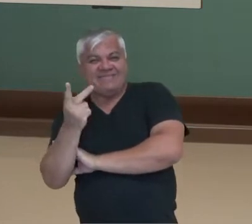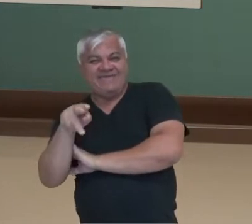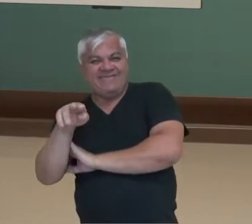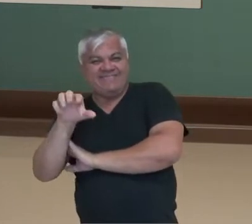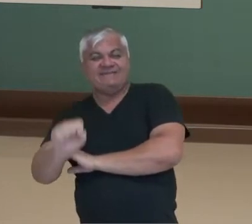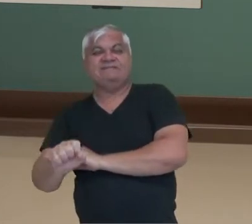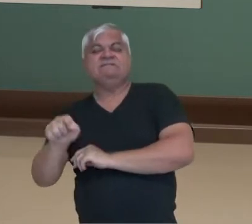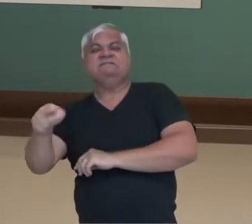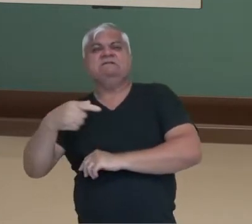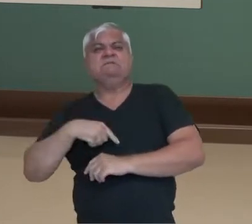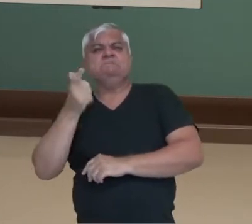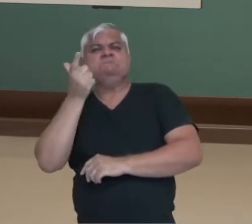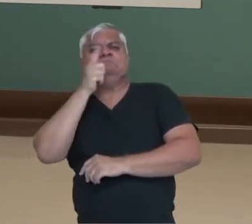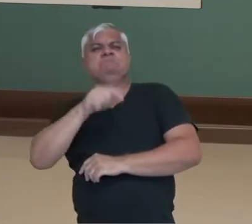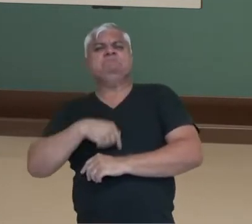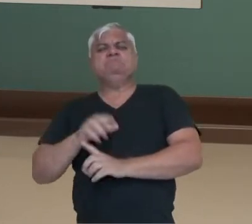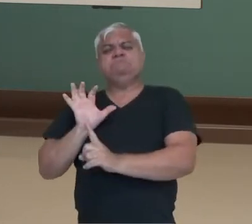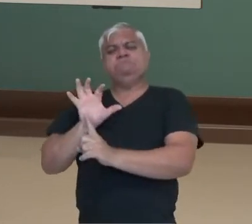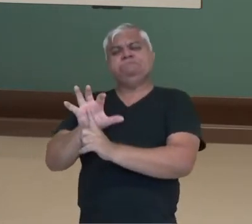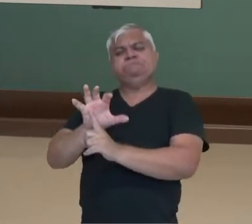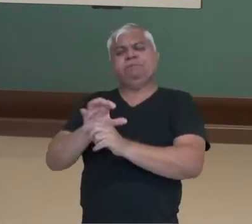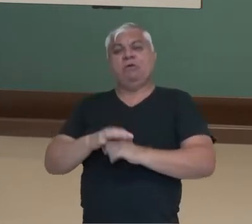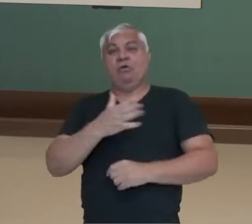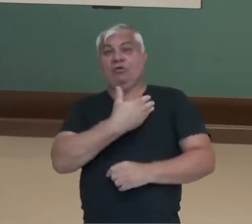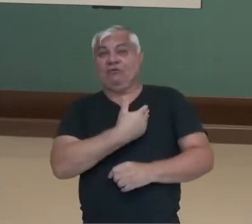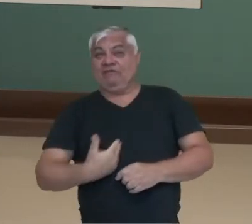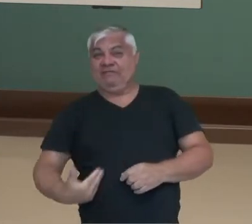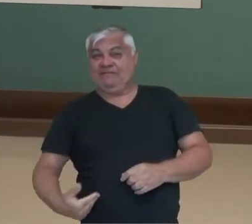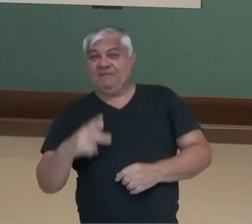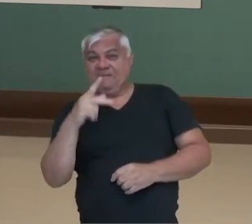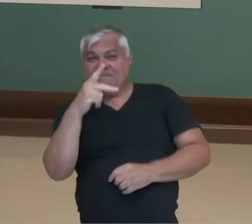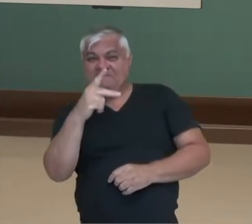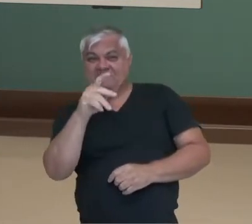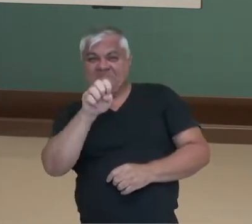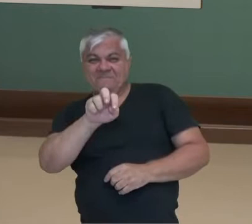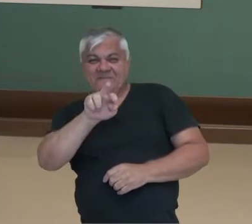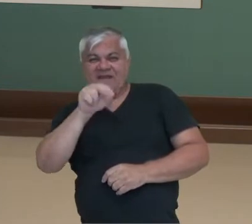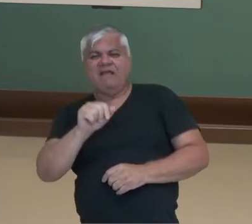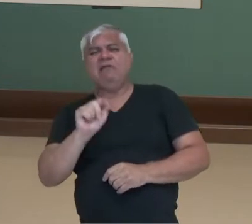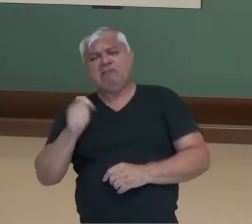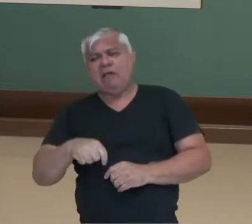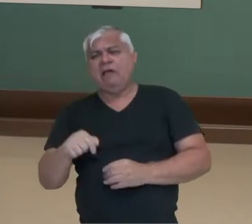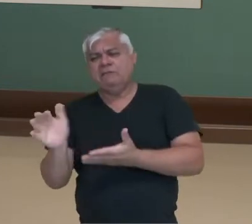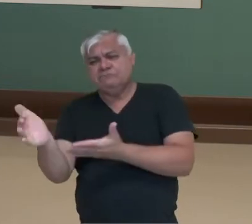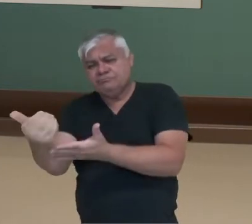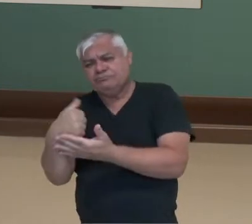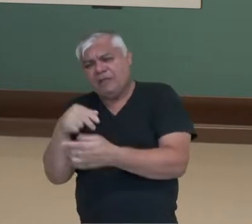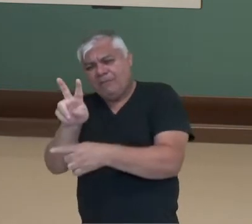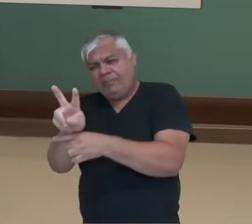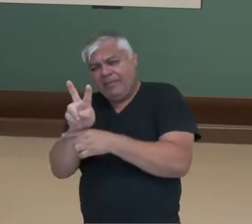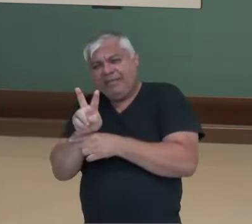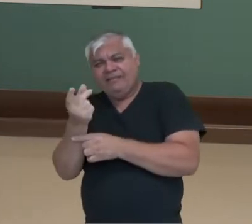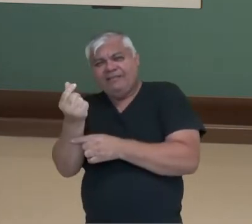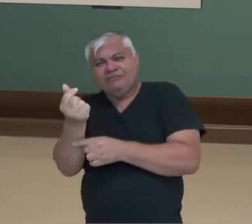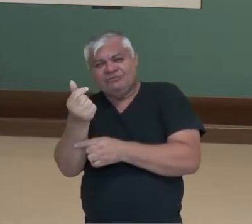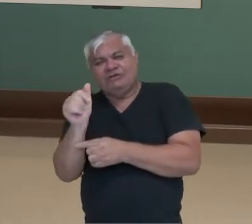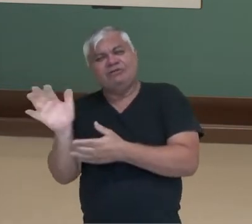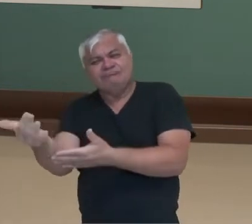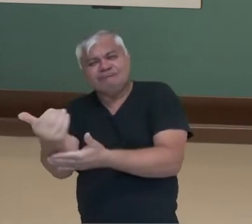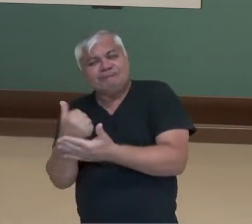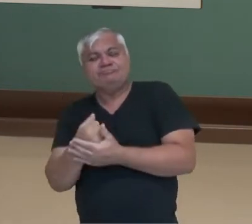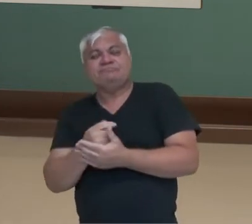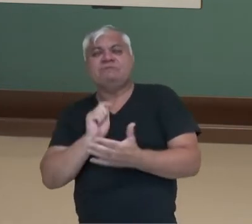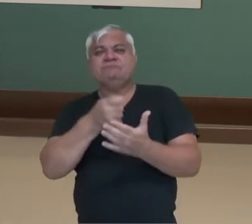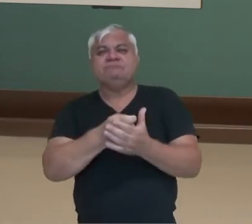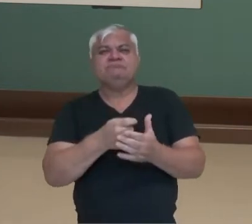foram convencidos pelo governante Péricles que poderia pegar um pouquinho desse dinheirinho aí, emprestado, e investir